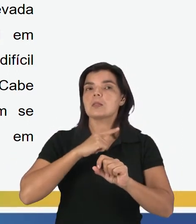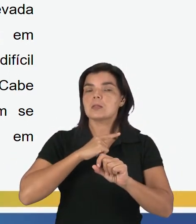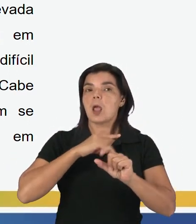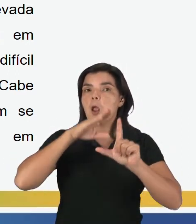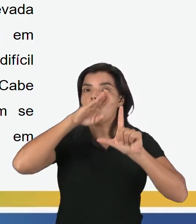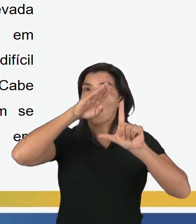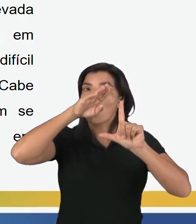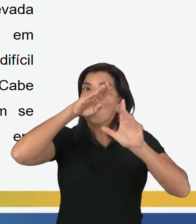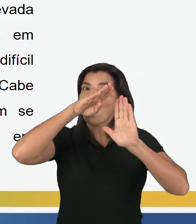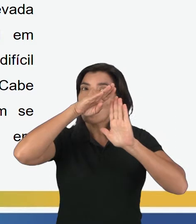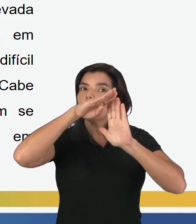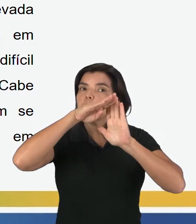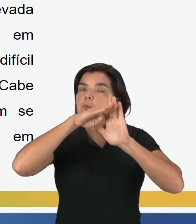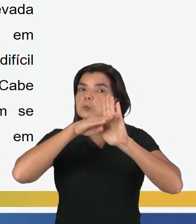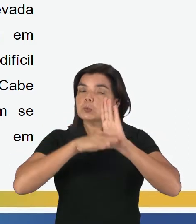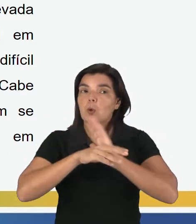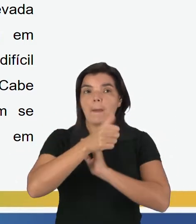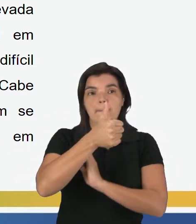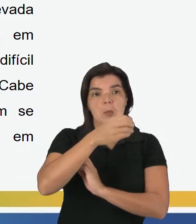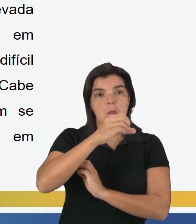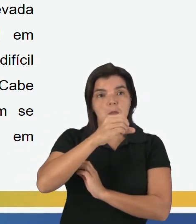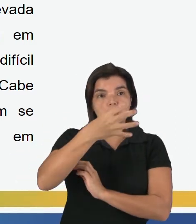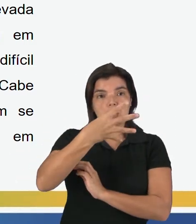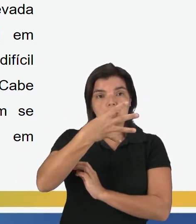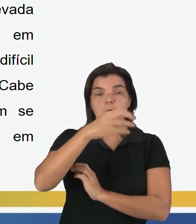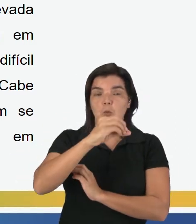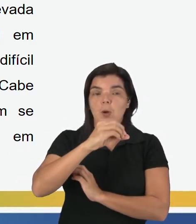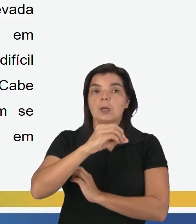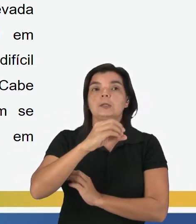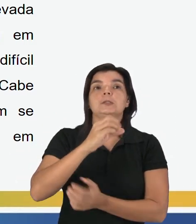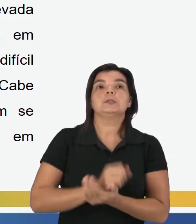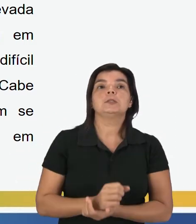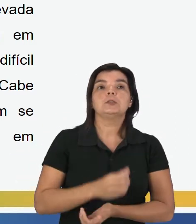decréscimo. Então, você tem em 1940 taxa de